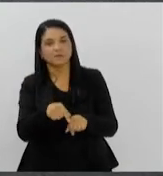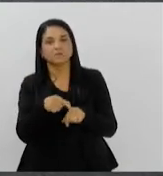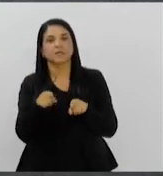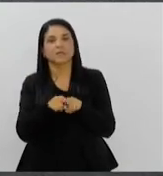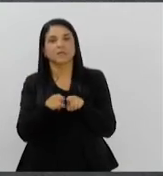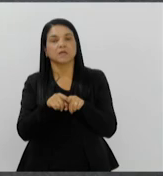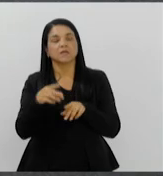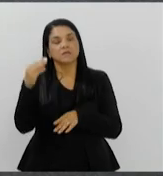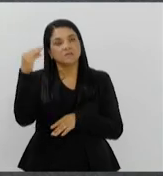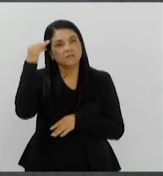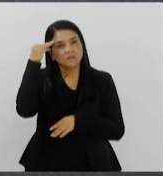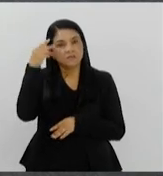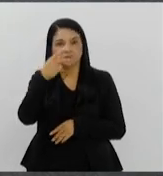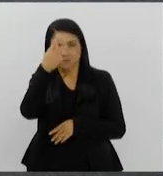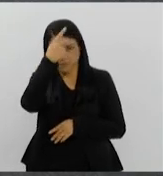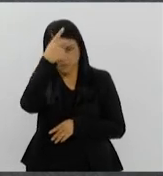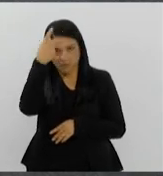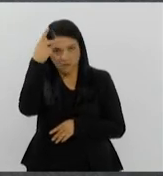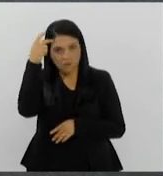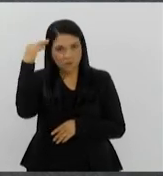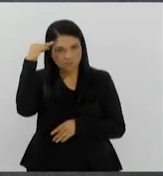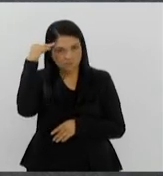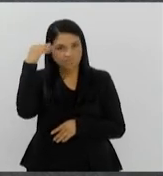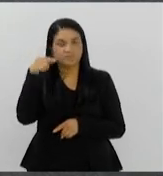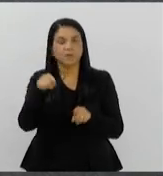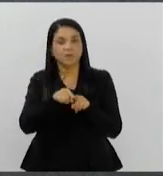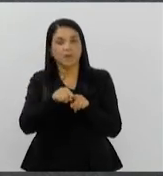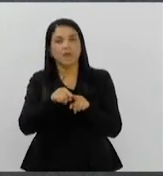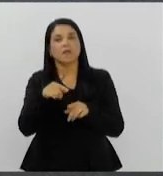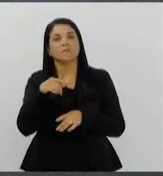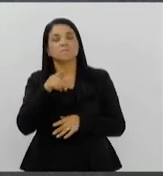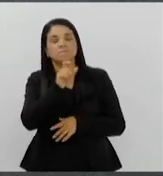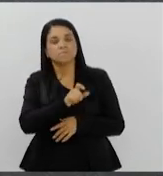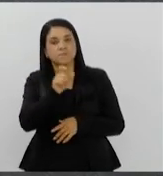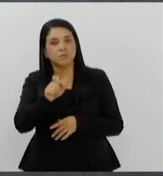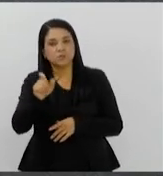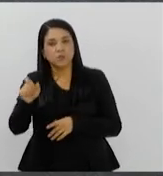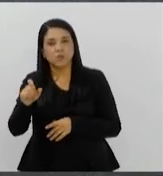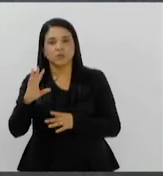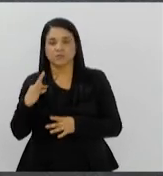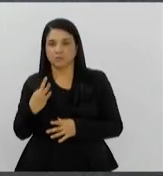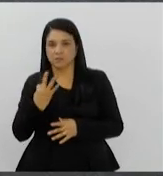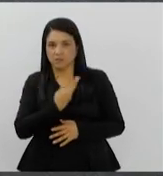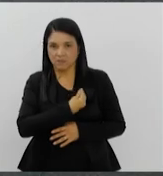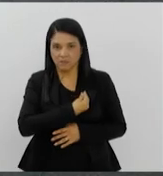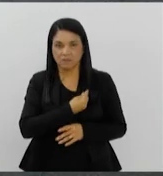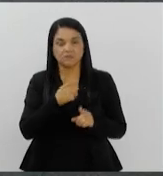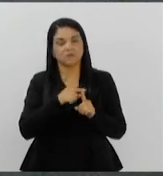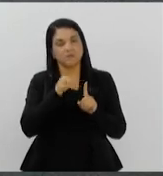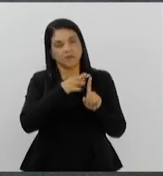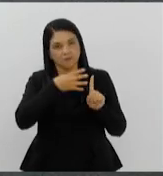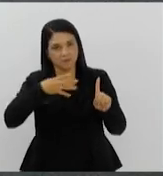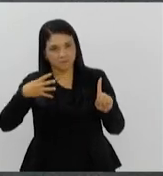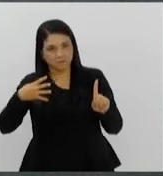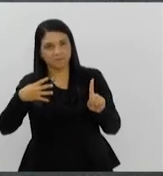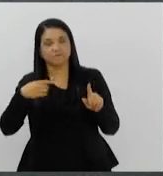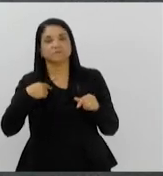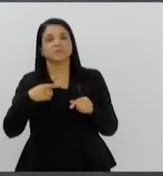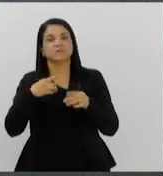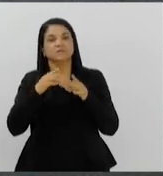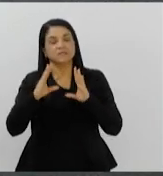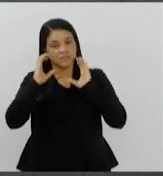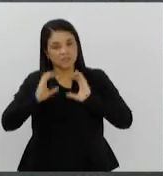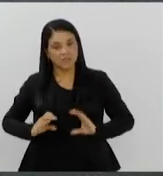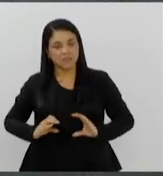e, obviamente, pessoas LGBTQIA+, pessoas transexuais e travestis, no sentido de lhes entregar a cidadania plena